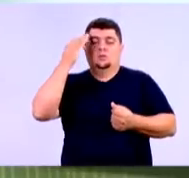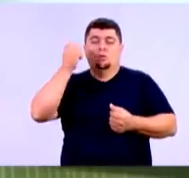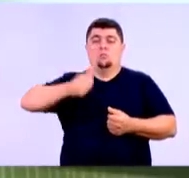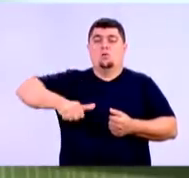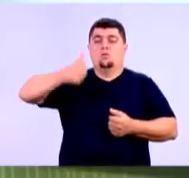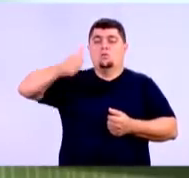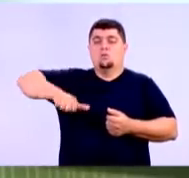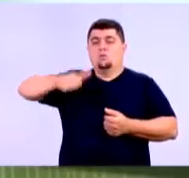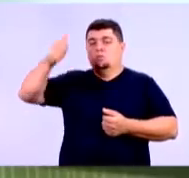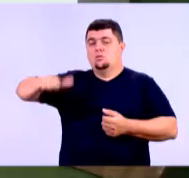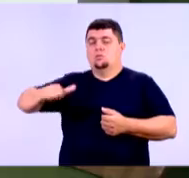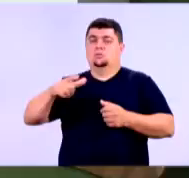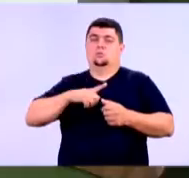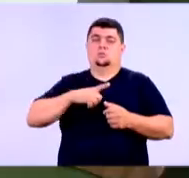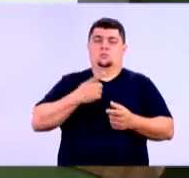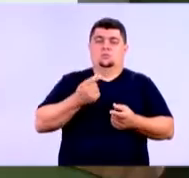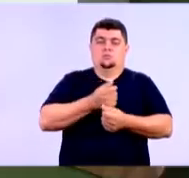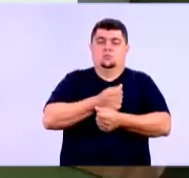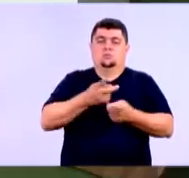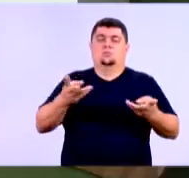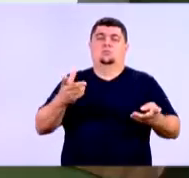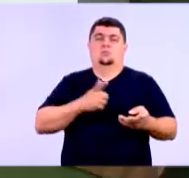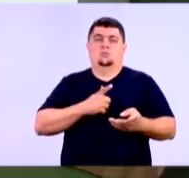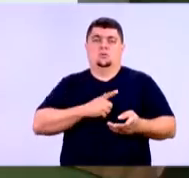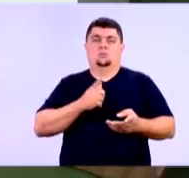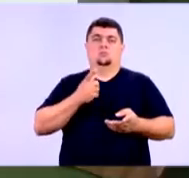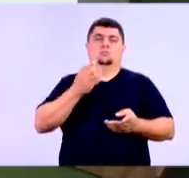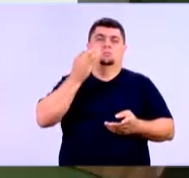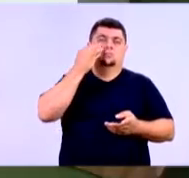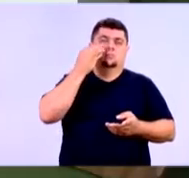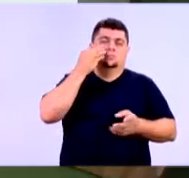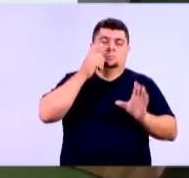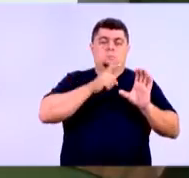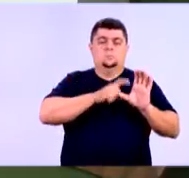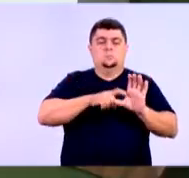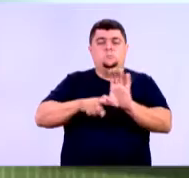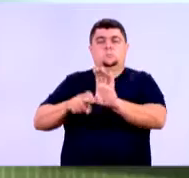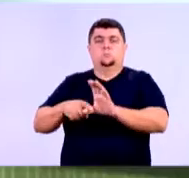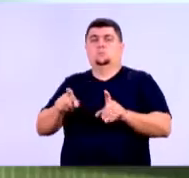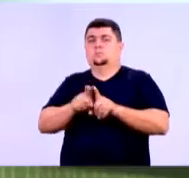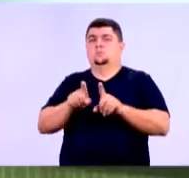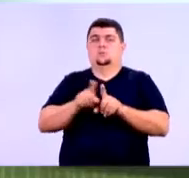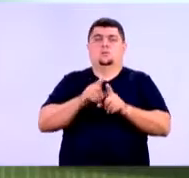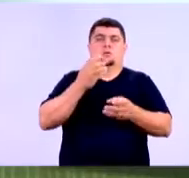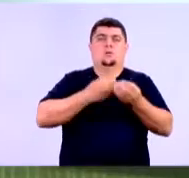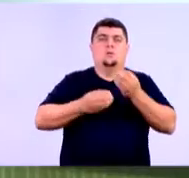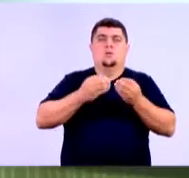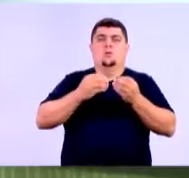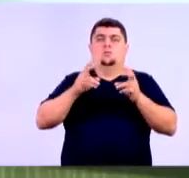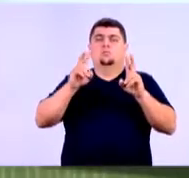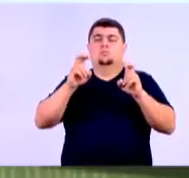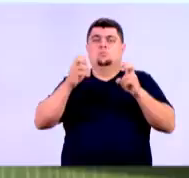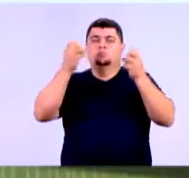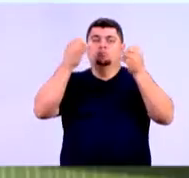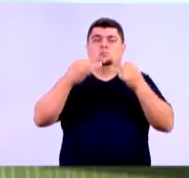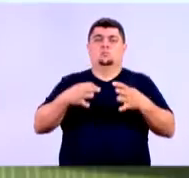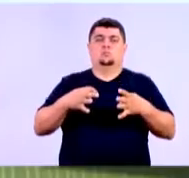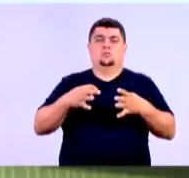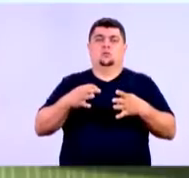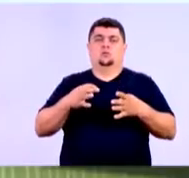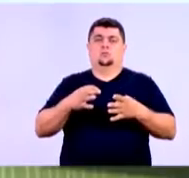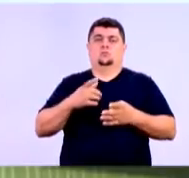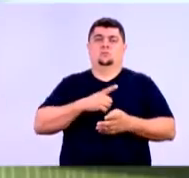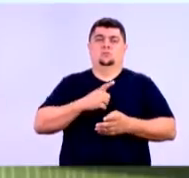de liquidez, de rentabilidade de endividamento, e vão ter que comentar esses indicadores. A ideia